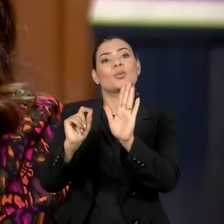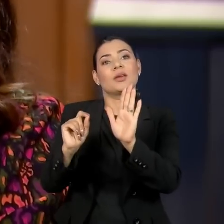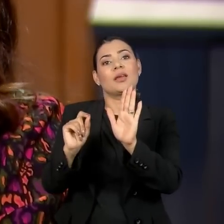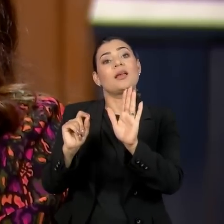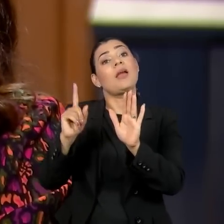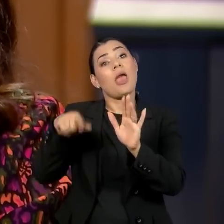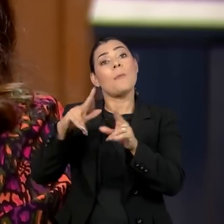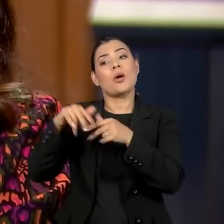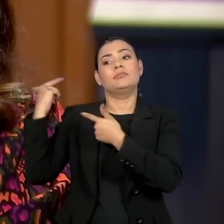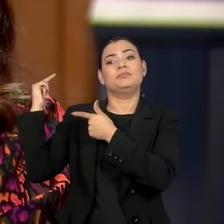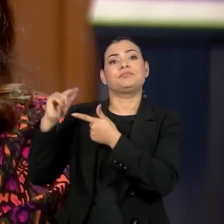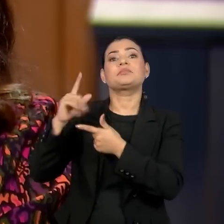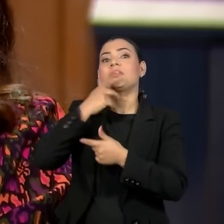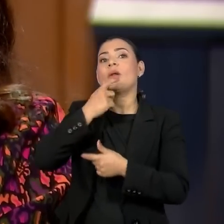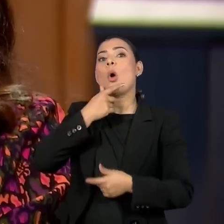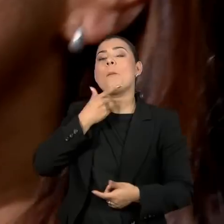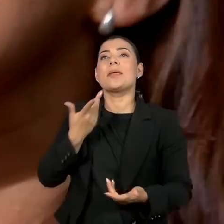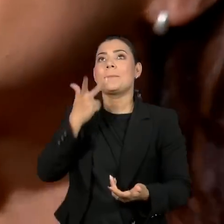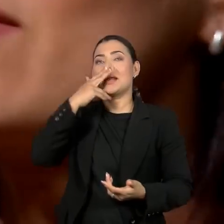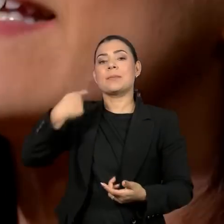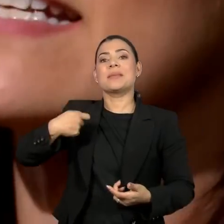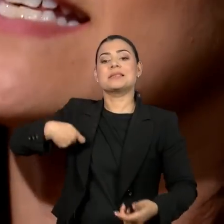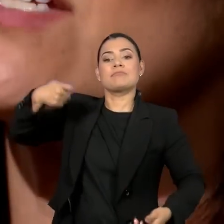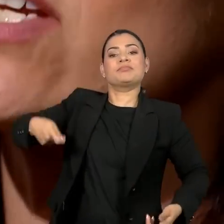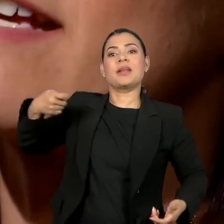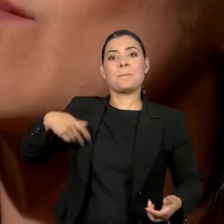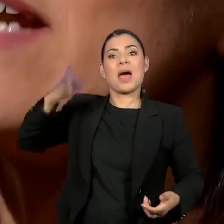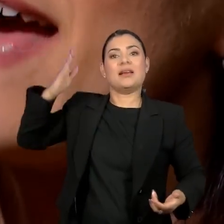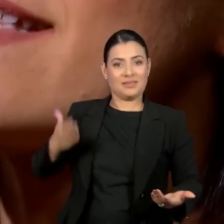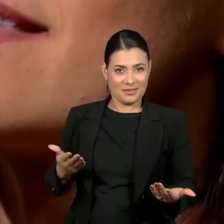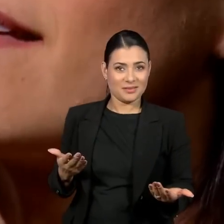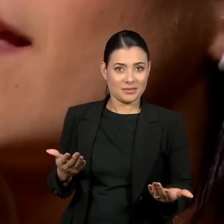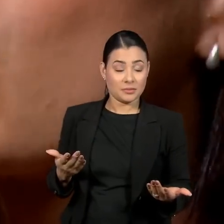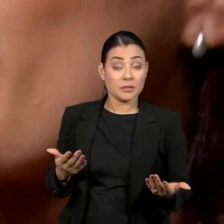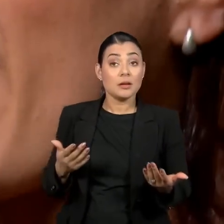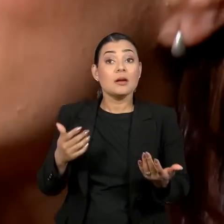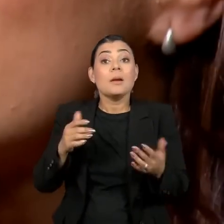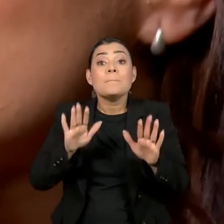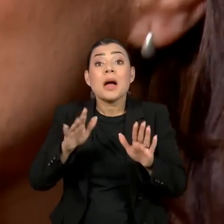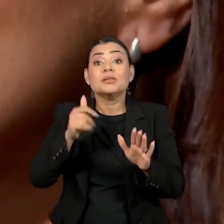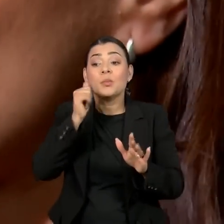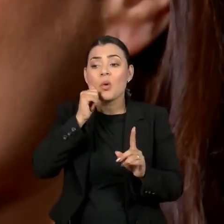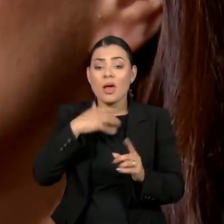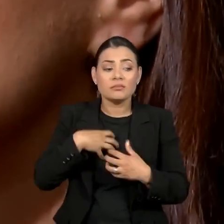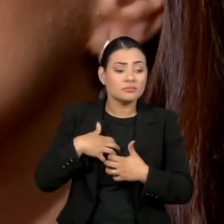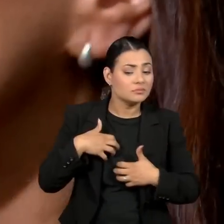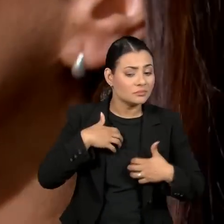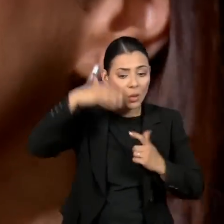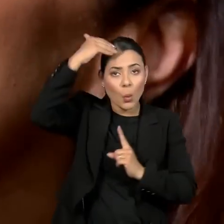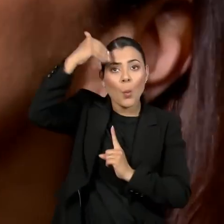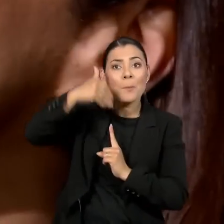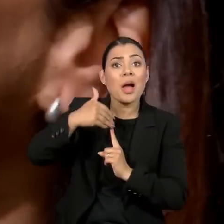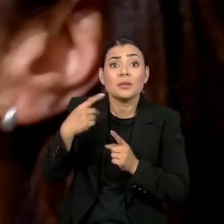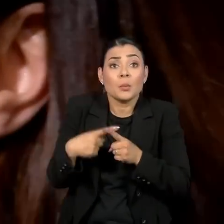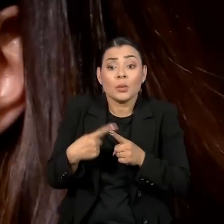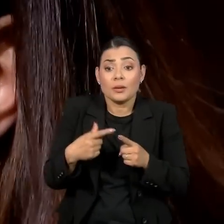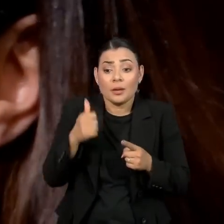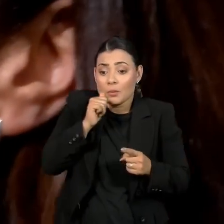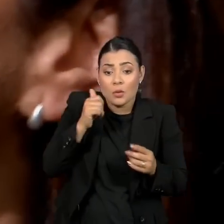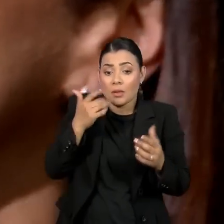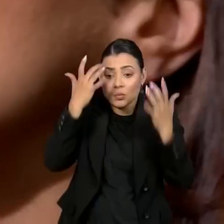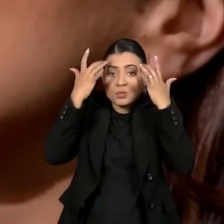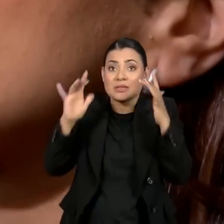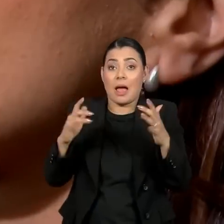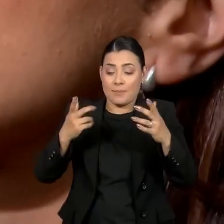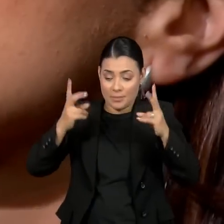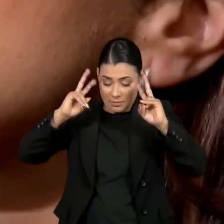fragilidade mesmo da masculinidade, né? E é tão interessante que as mulheres se sentem culpadas e inadequadas porque nem elas sabem disso